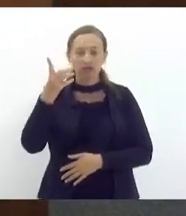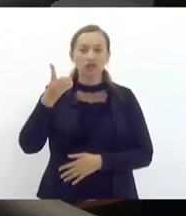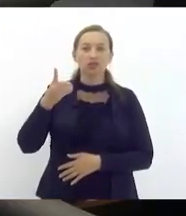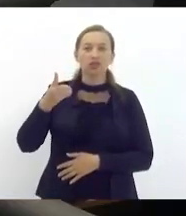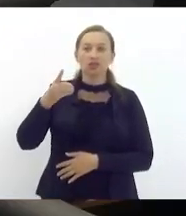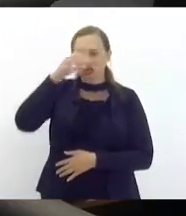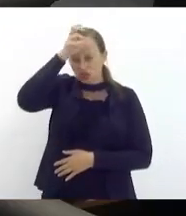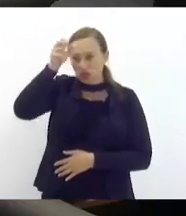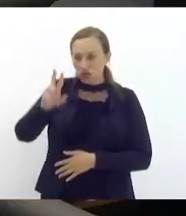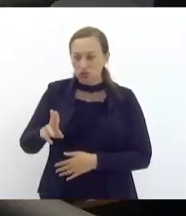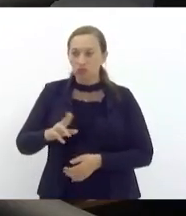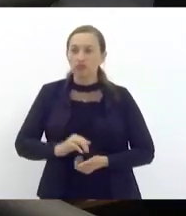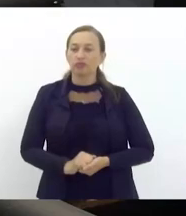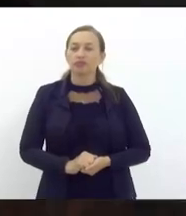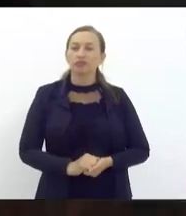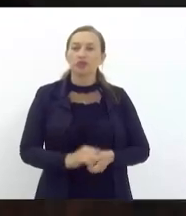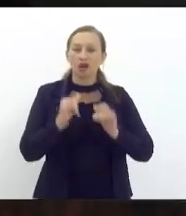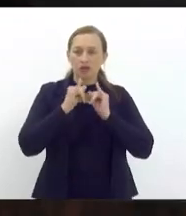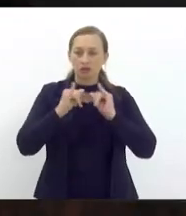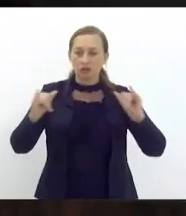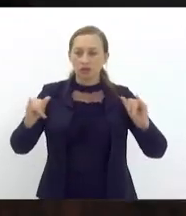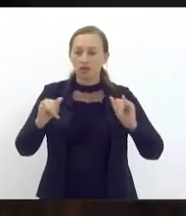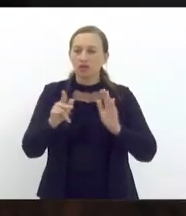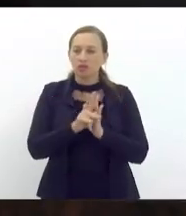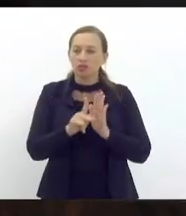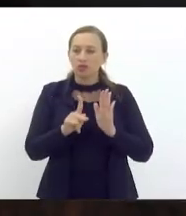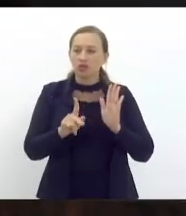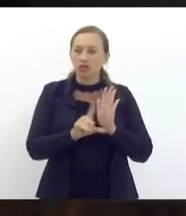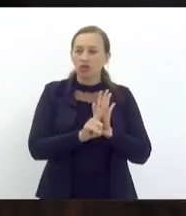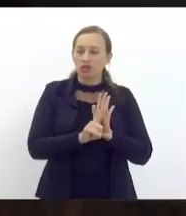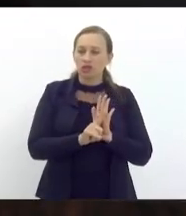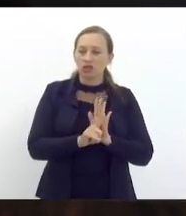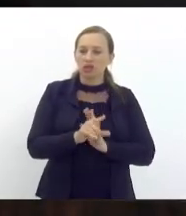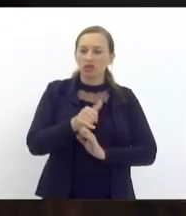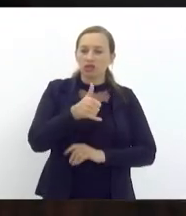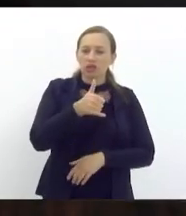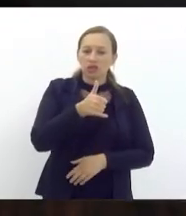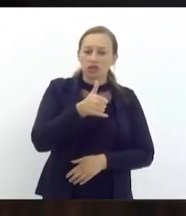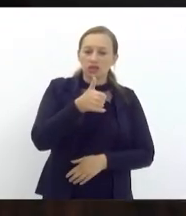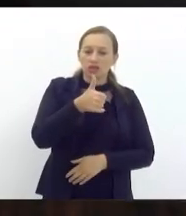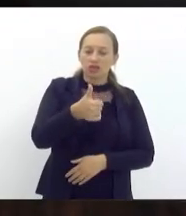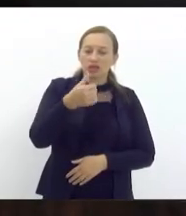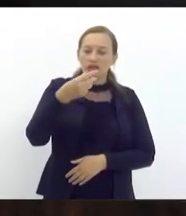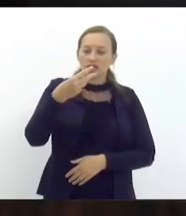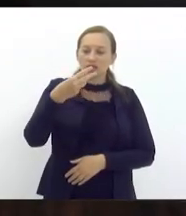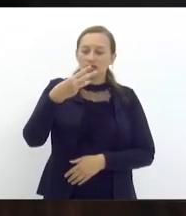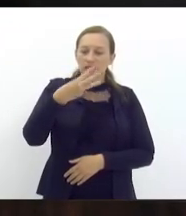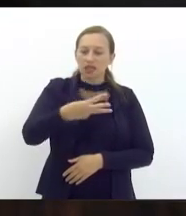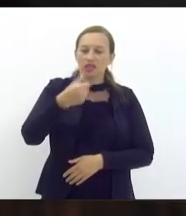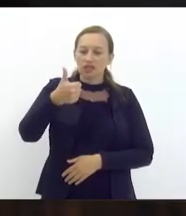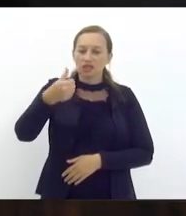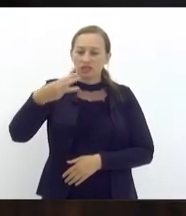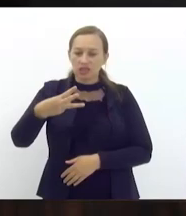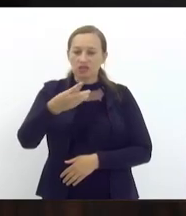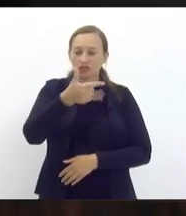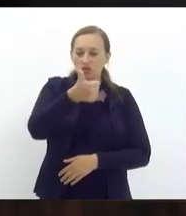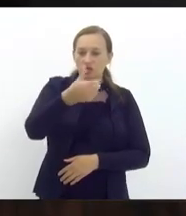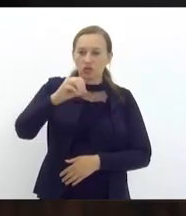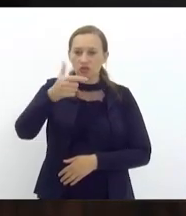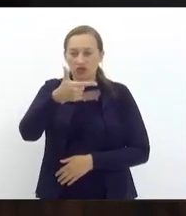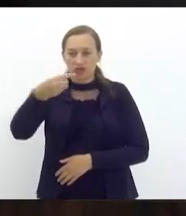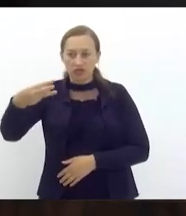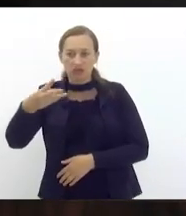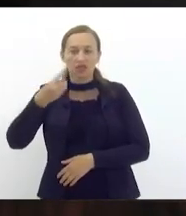ajudo anuncio projetos de lei número 313 2023 de